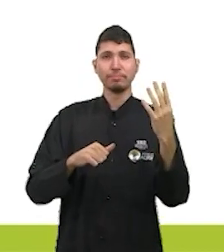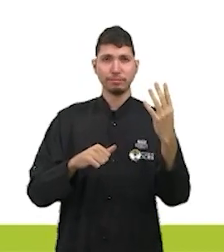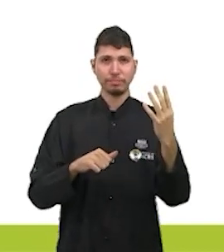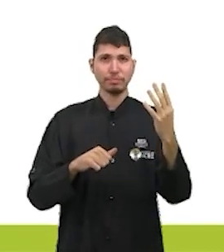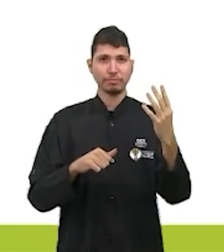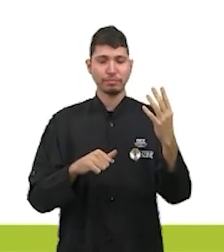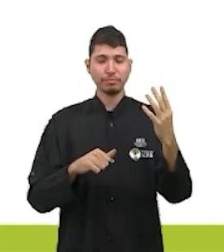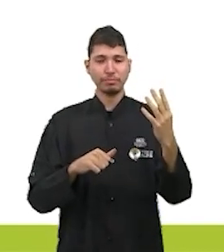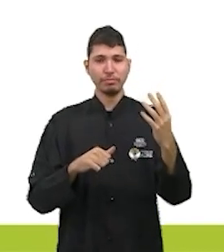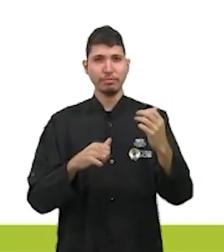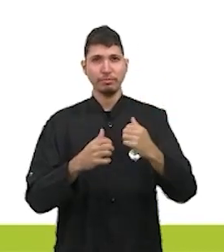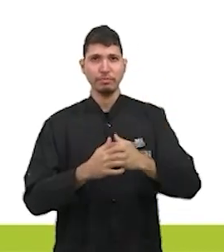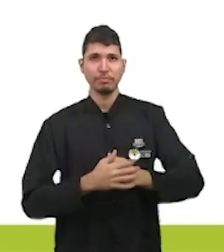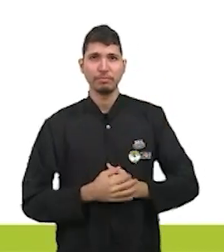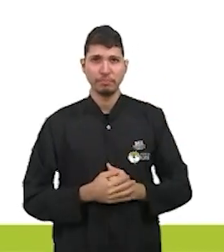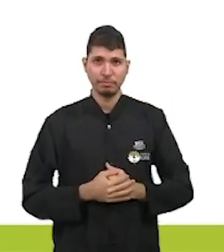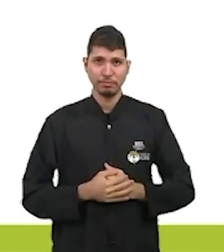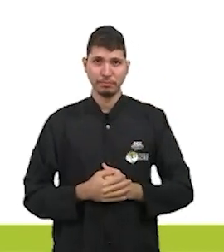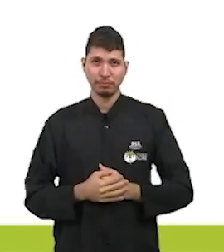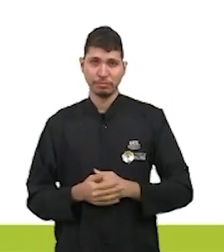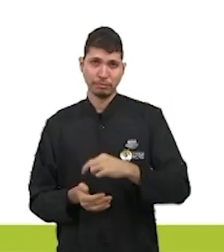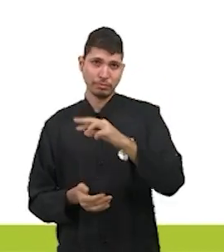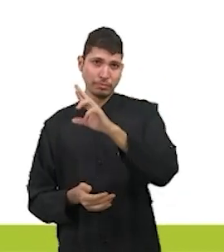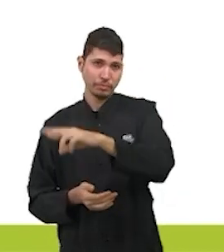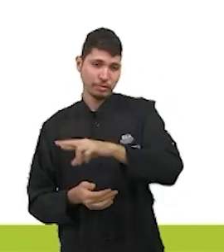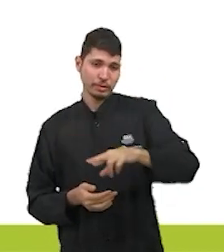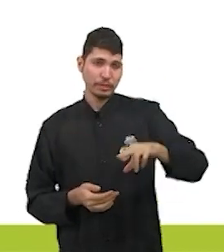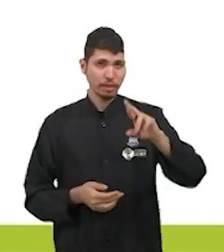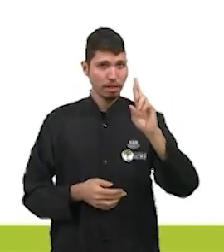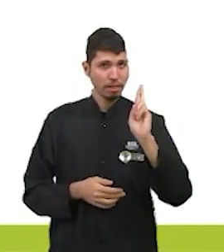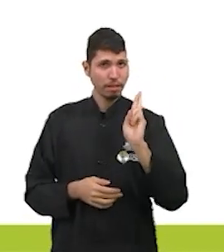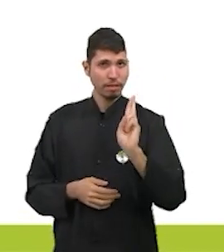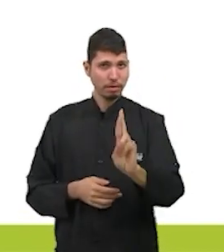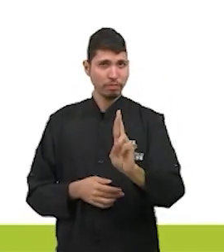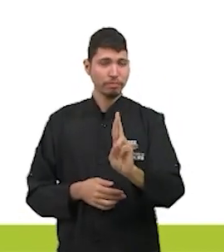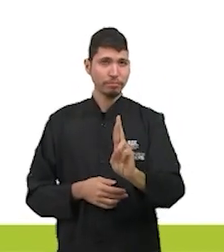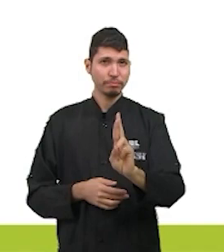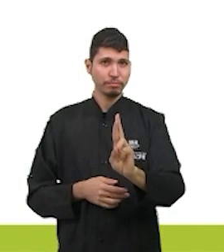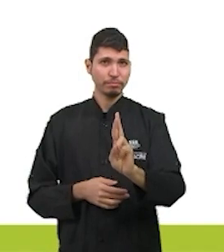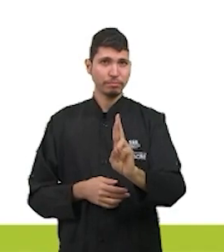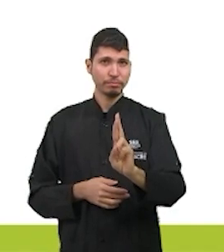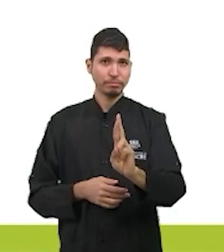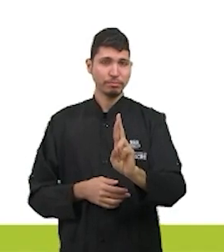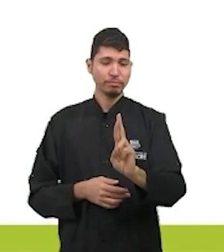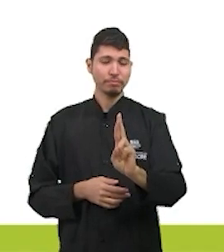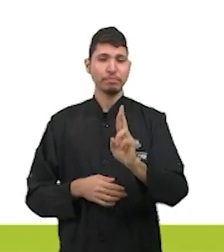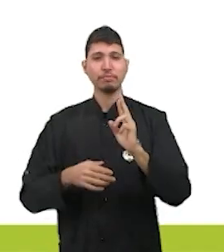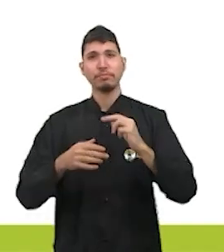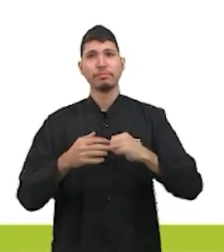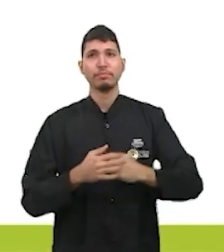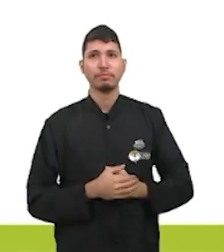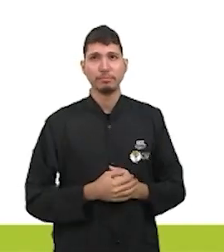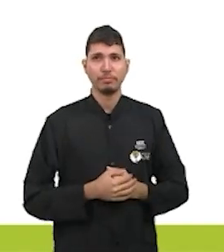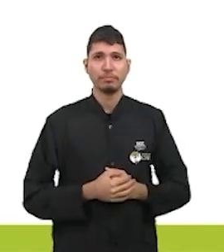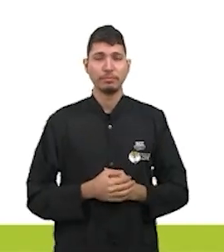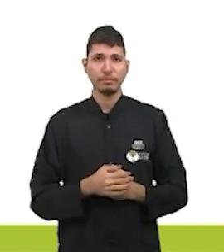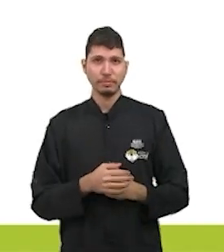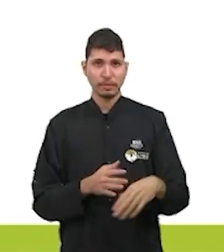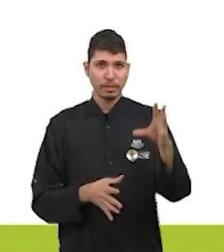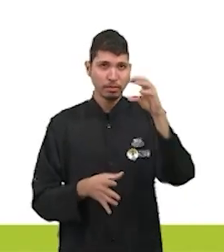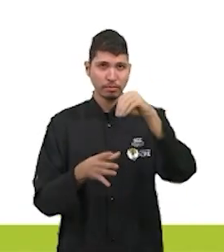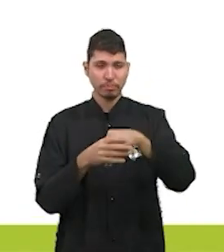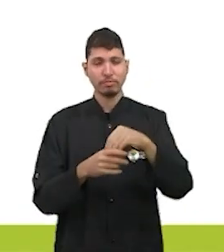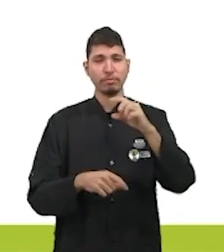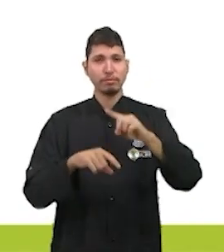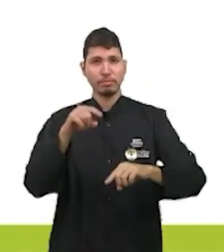agora de resistividade, pela aquela letrinha que a gente chama de Rho, tá? Que é o componente do